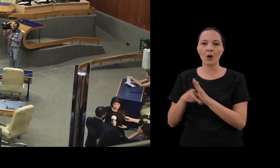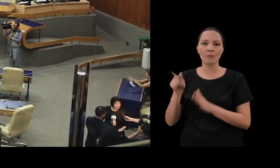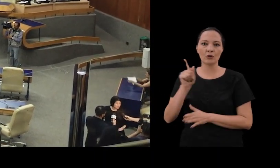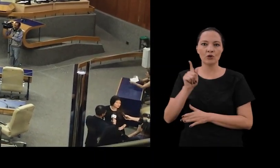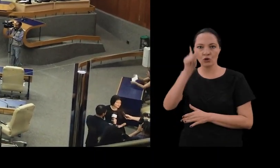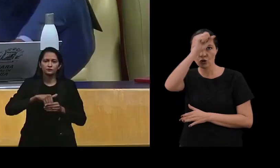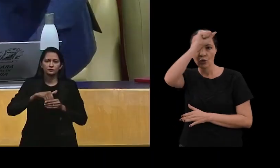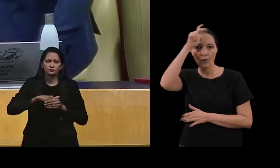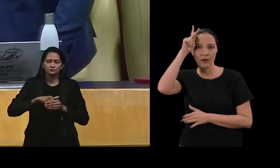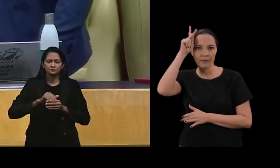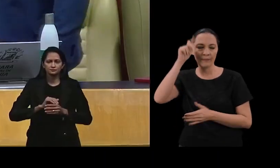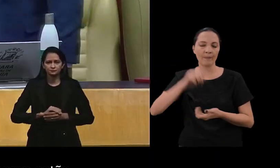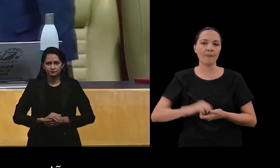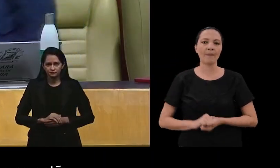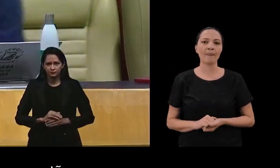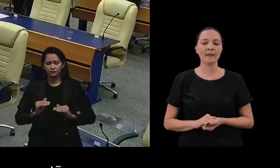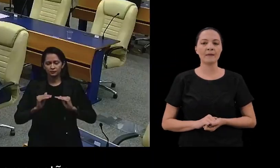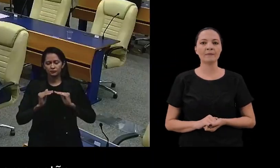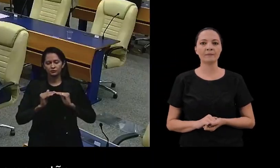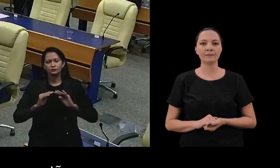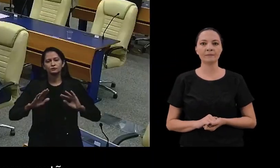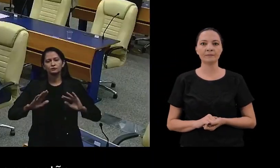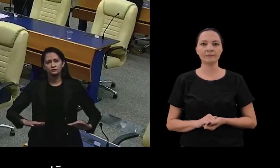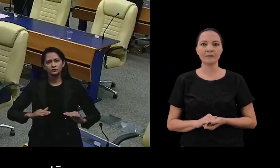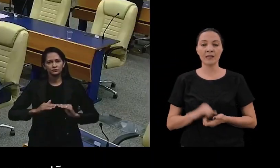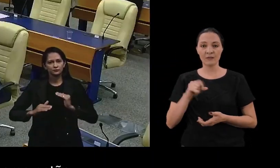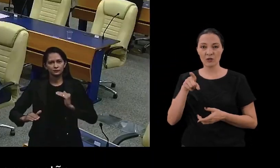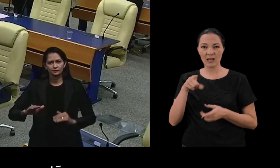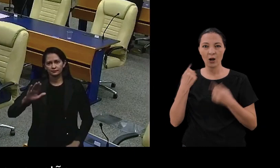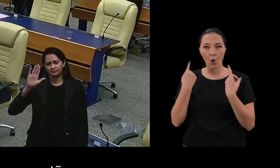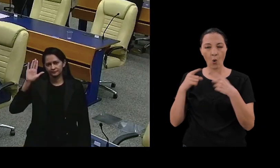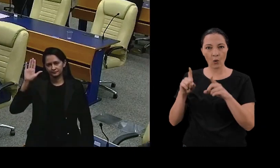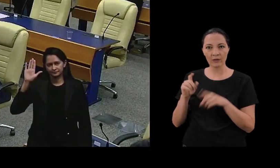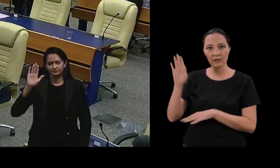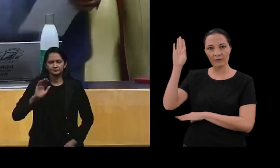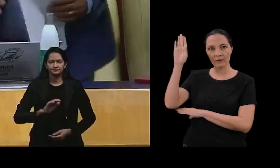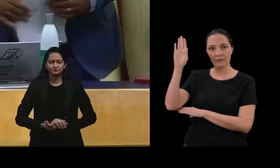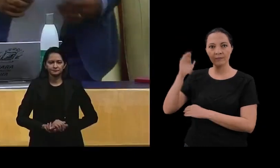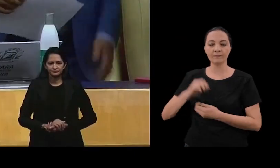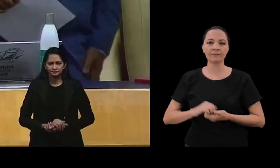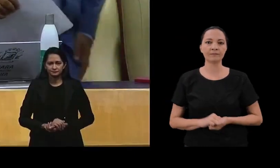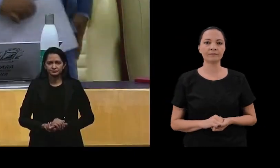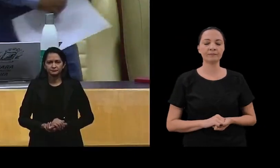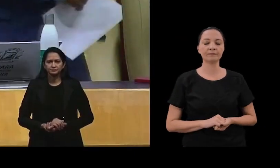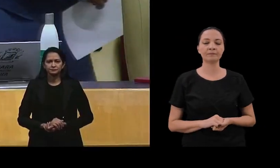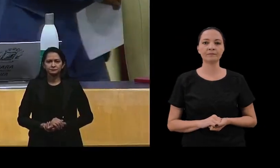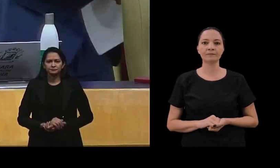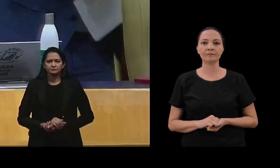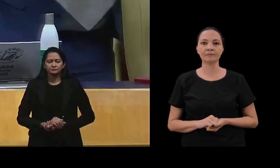pela aprovação. Favoráveis, permaneço como estão. Contrário, se manifesta. Assina aí.